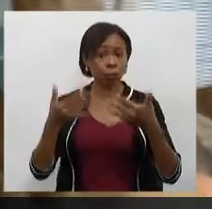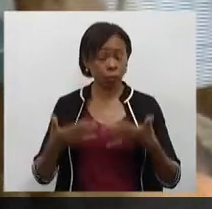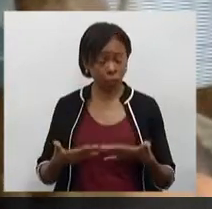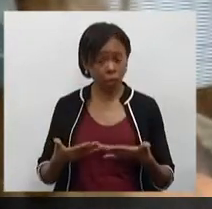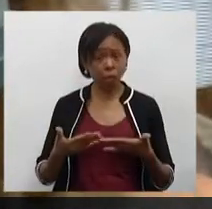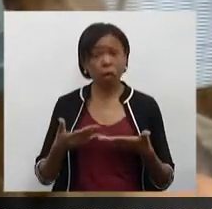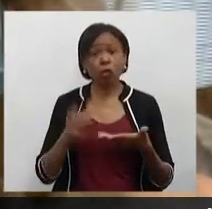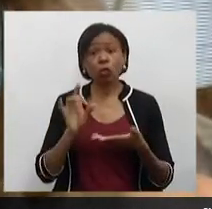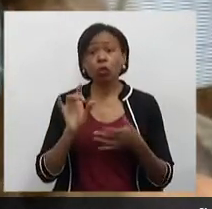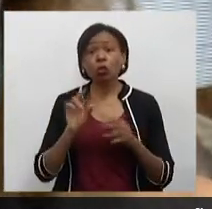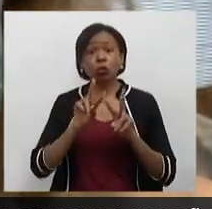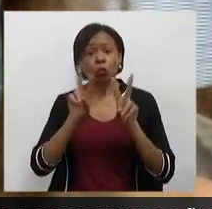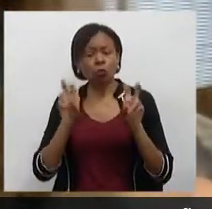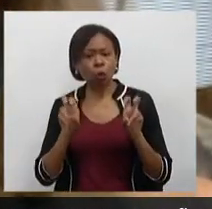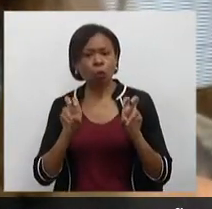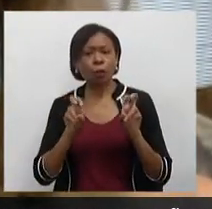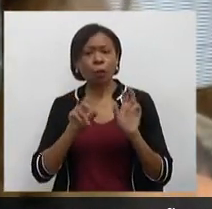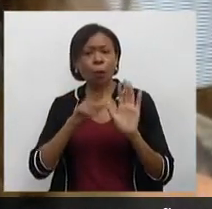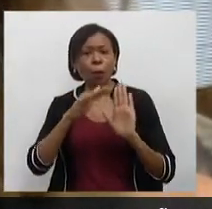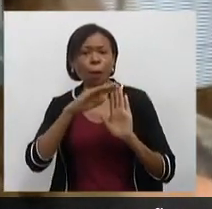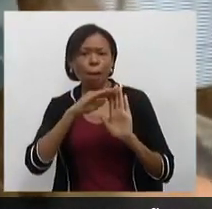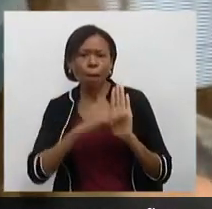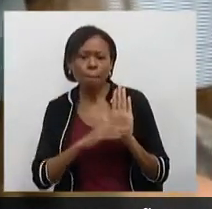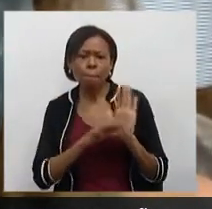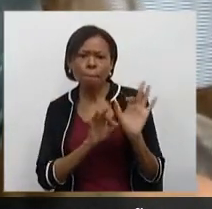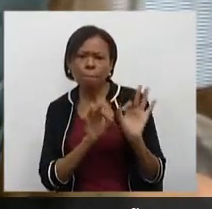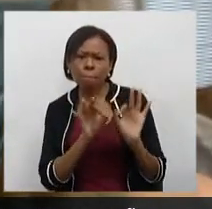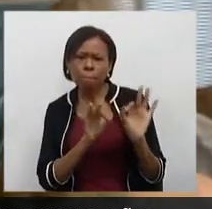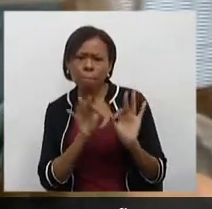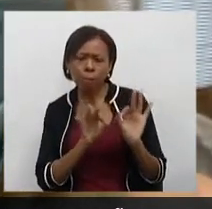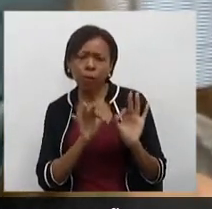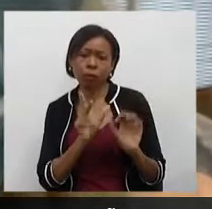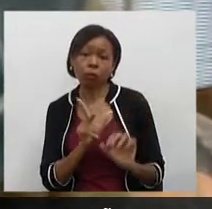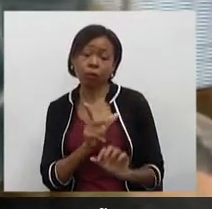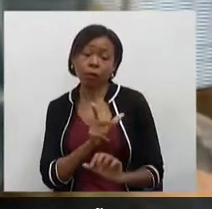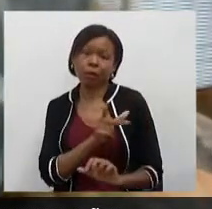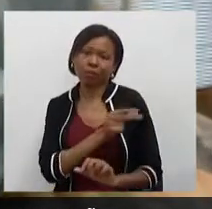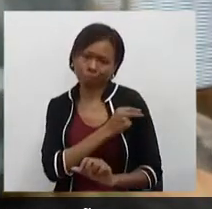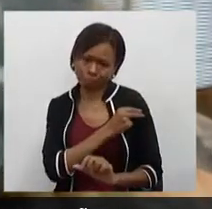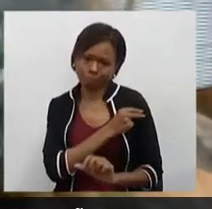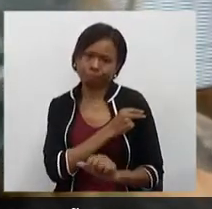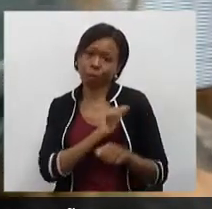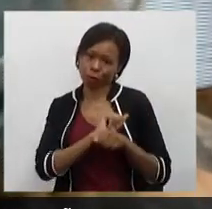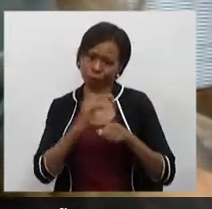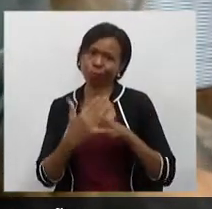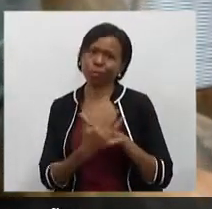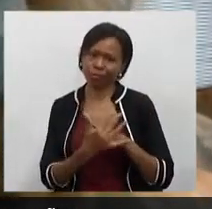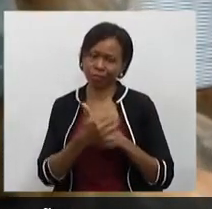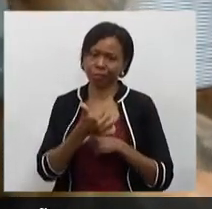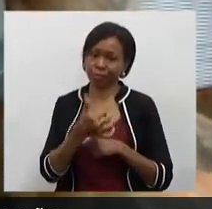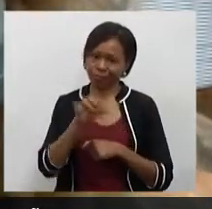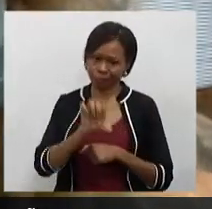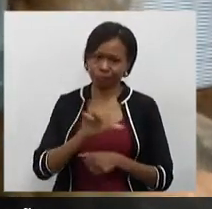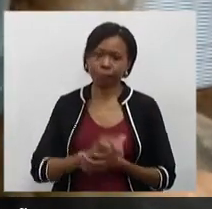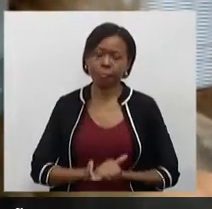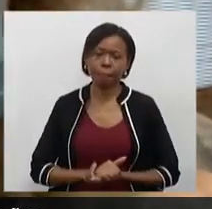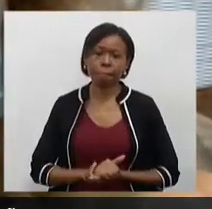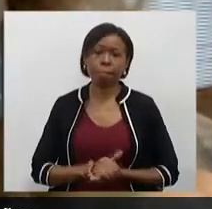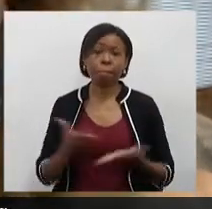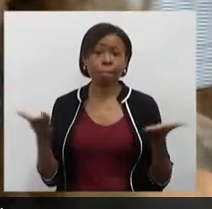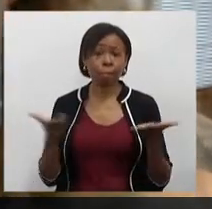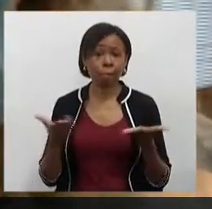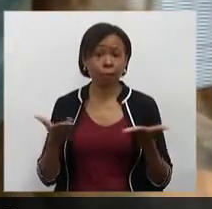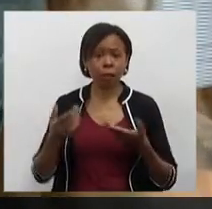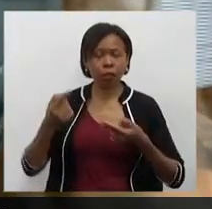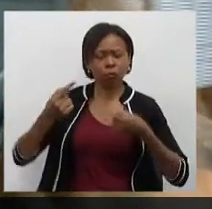aliás, o Plano Nacional de Operacionalização da Vacinação Covid-19. Então, de extrema importância essa discussão na tarde de